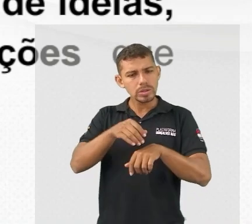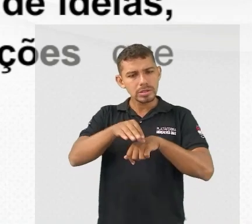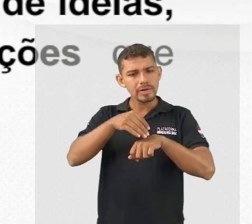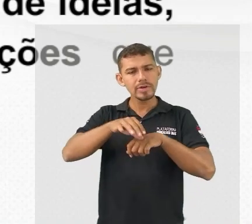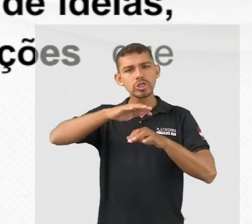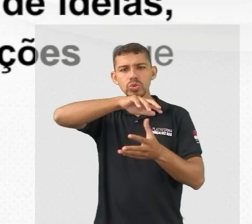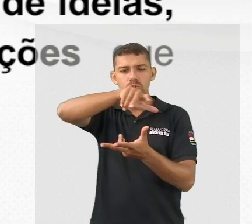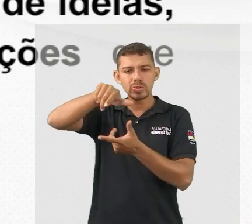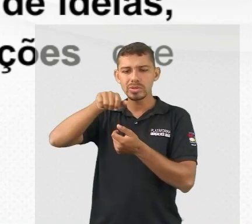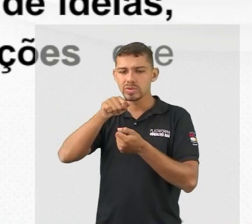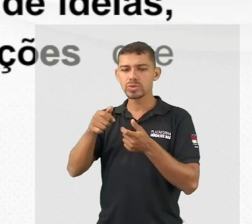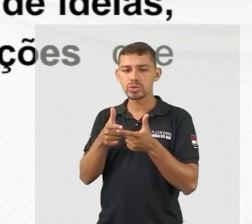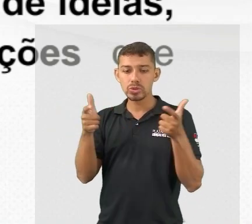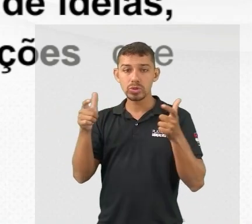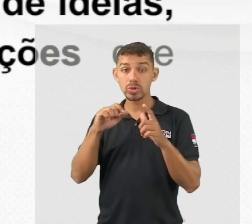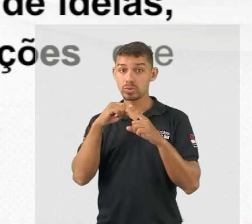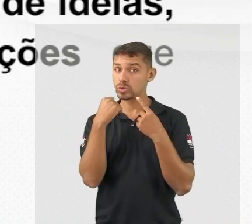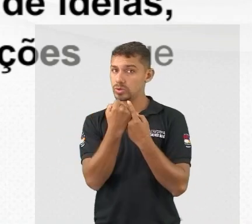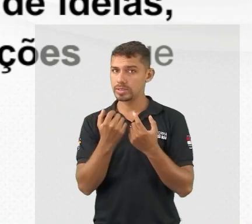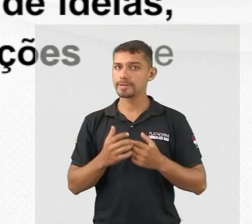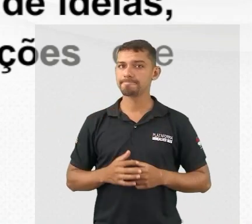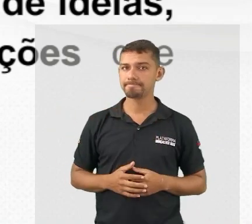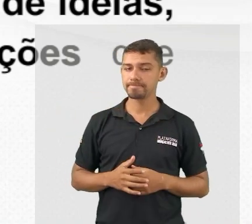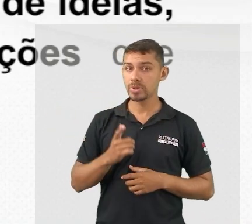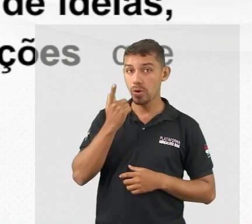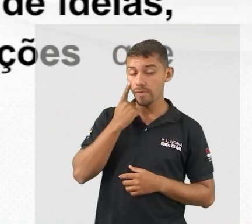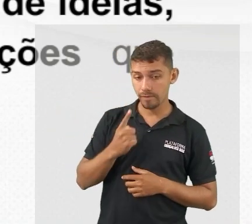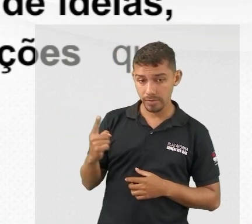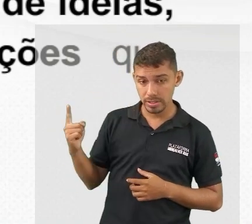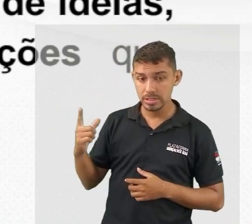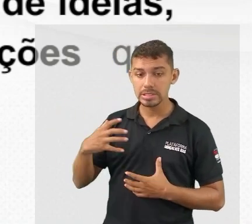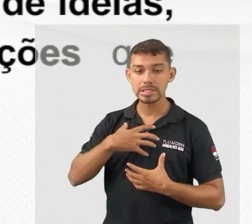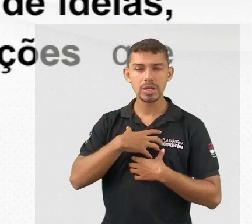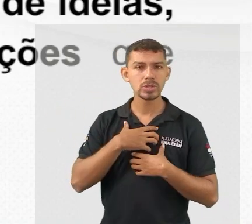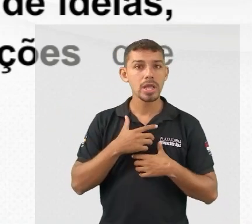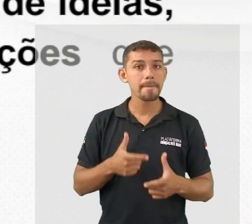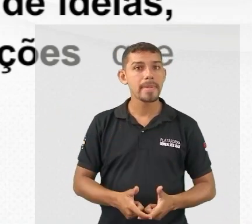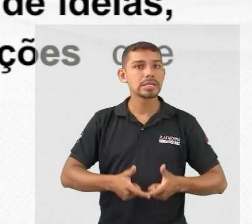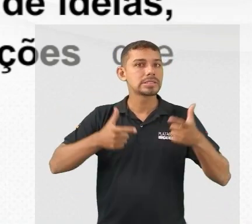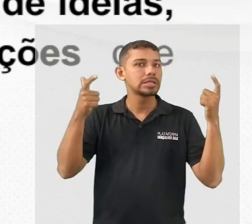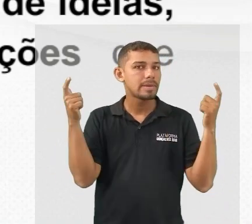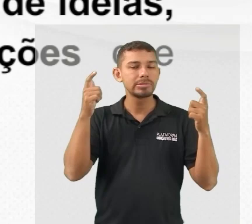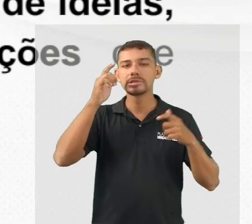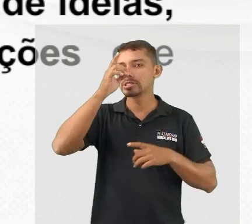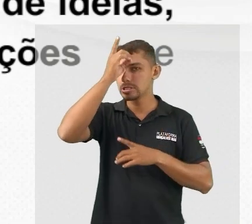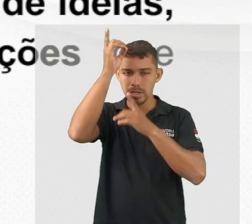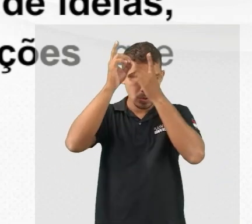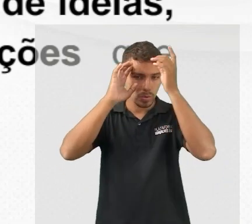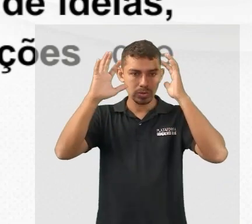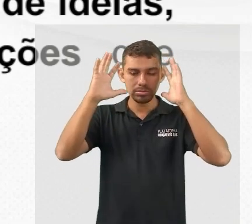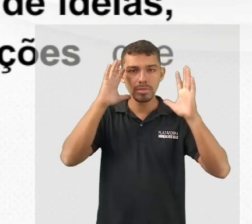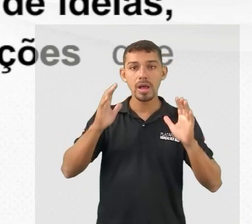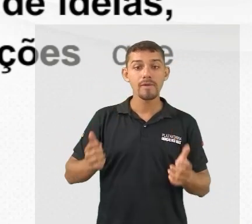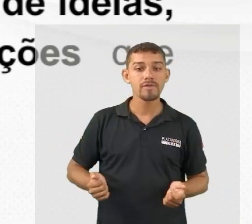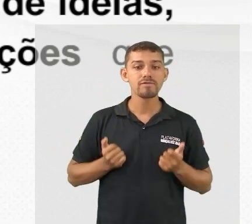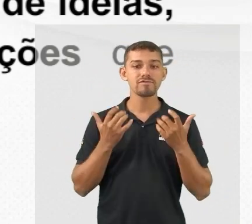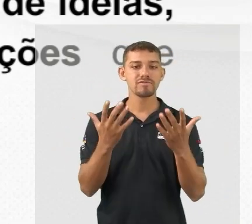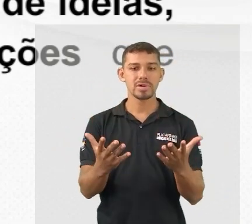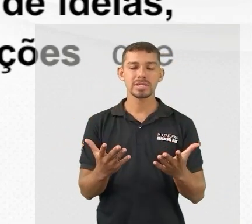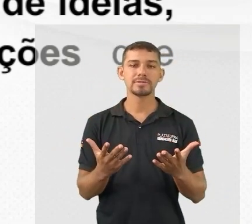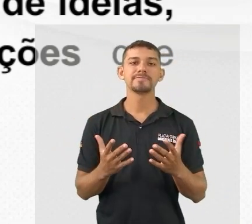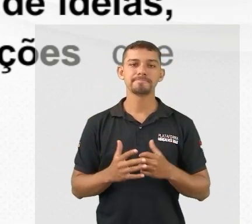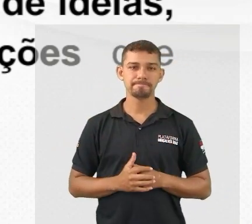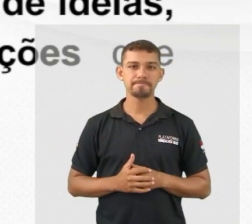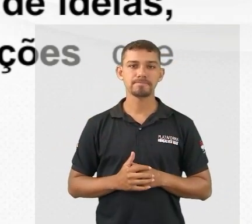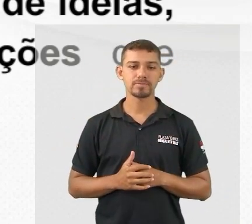mundo de indivíduos e grupos sociais. Olha só, aqui eu tenho um sentido mais amplo de ideologia, que é como ele é empregado mais comumente,